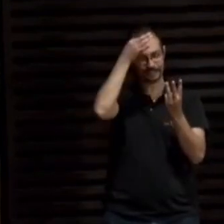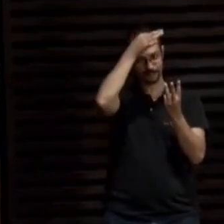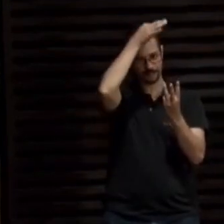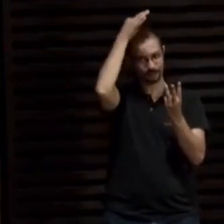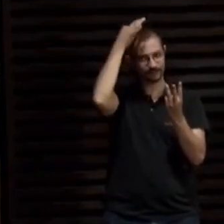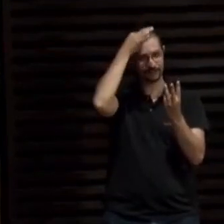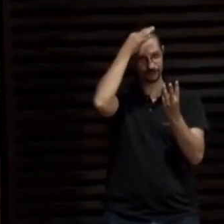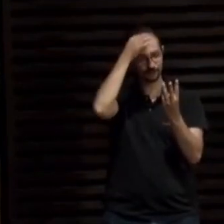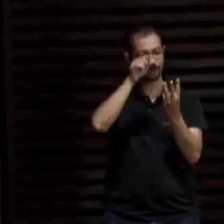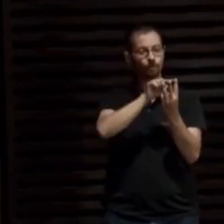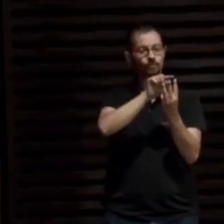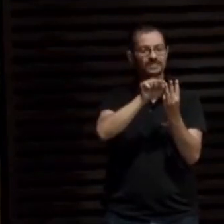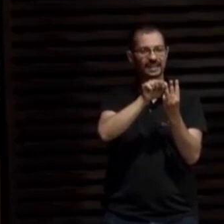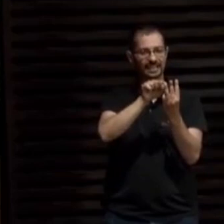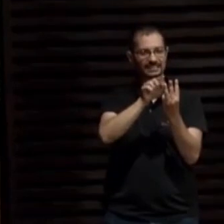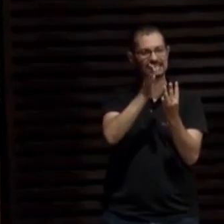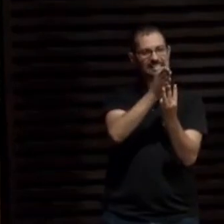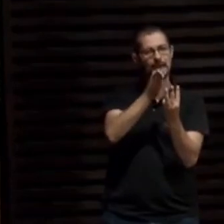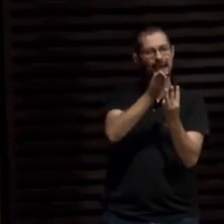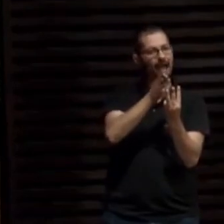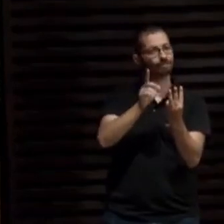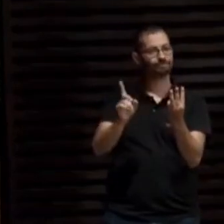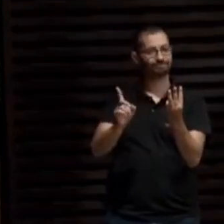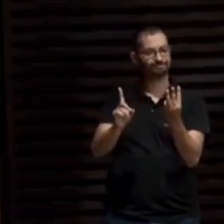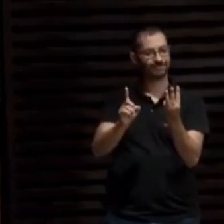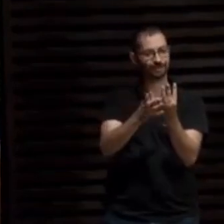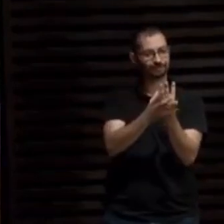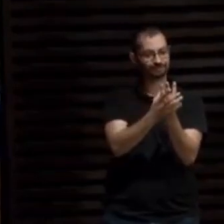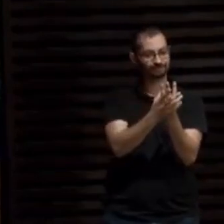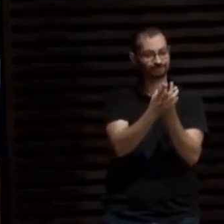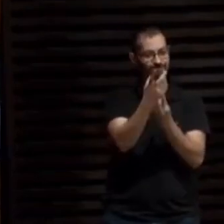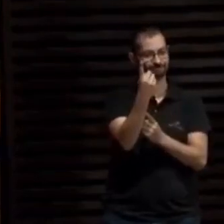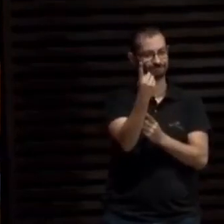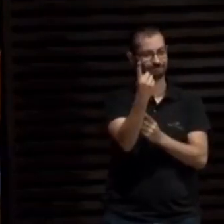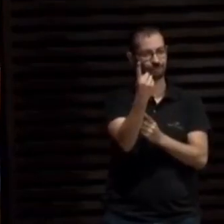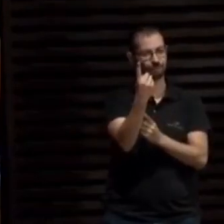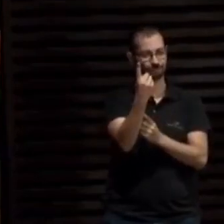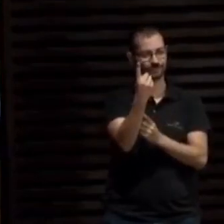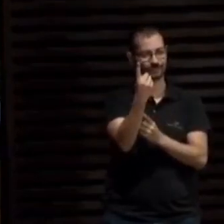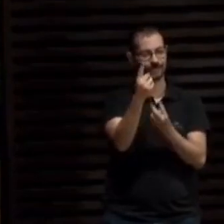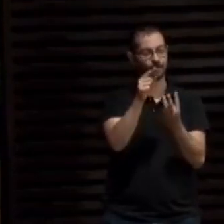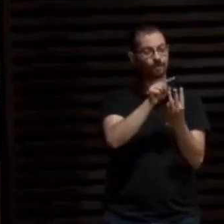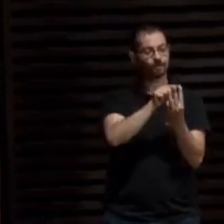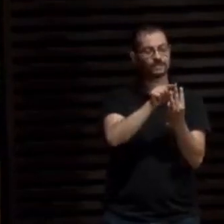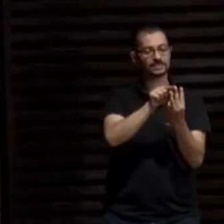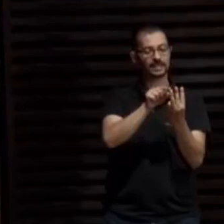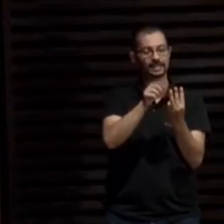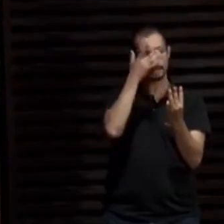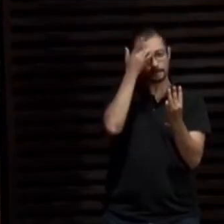têm vontade, eles têm sentimentos diferentes, porque são